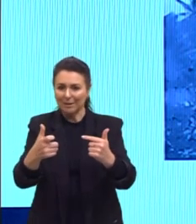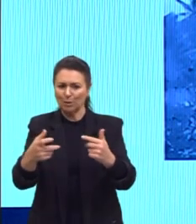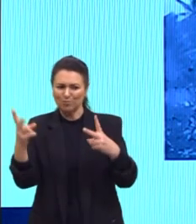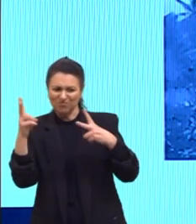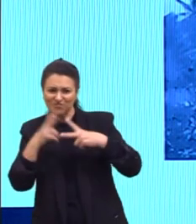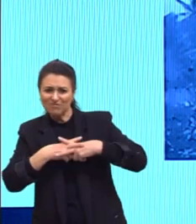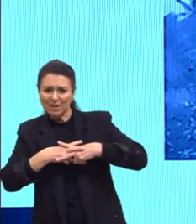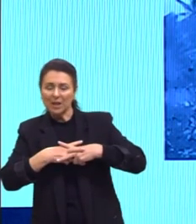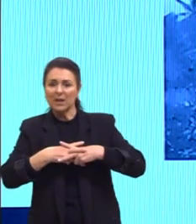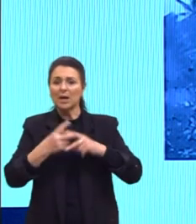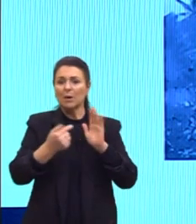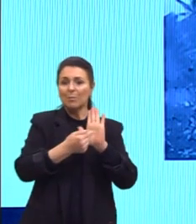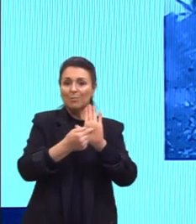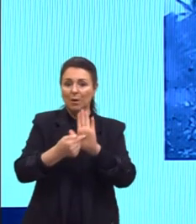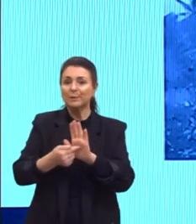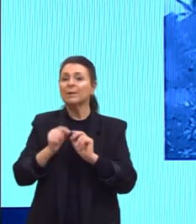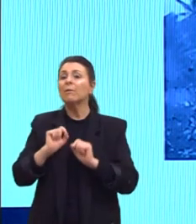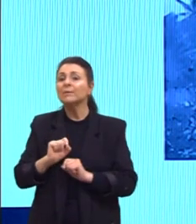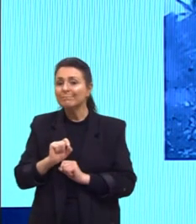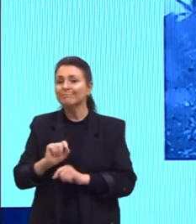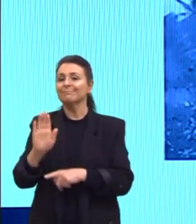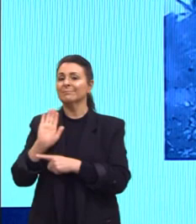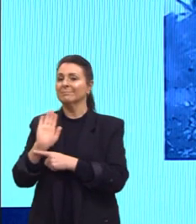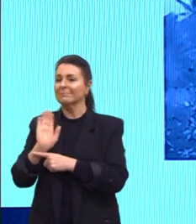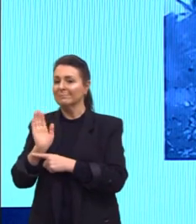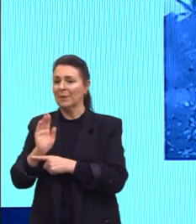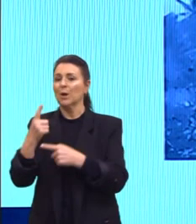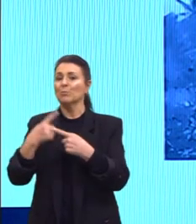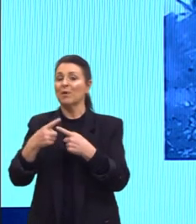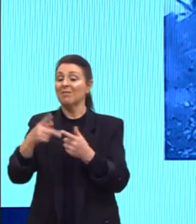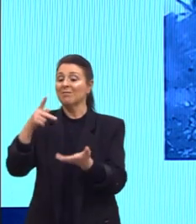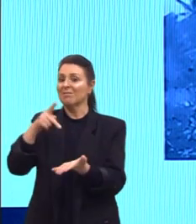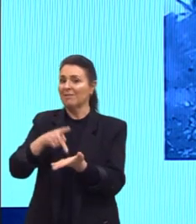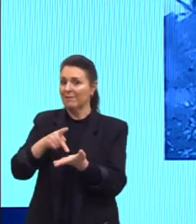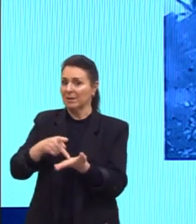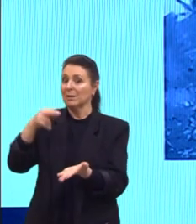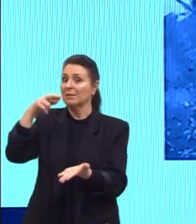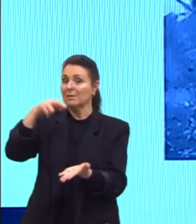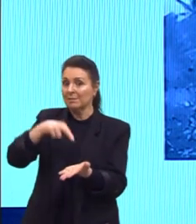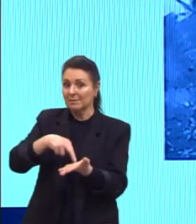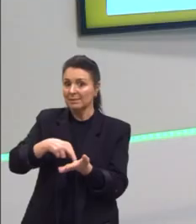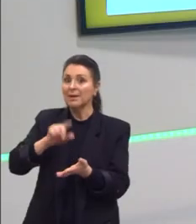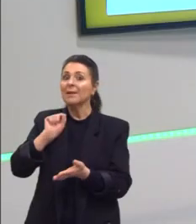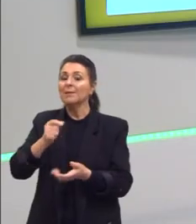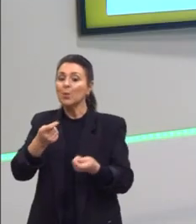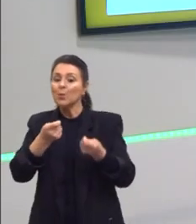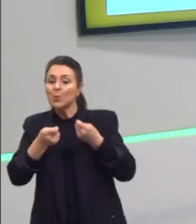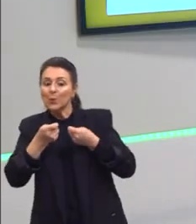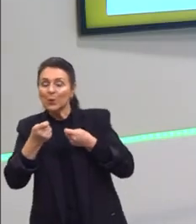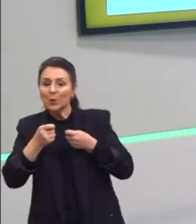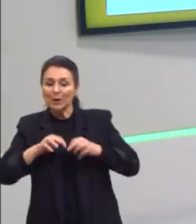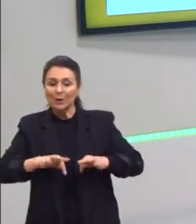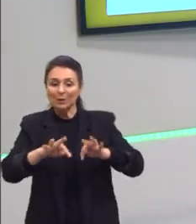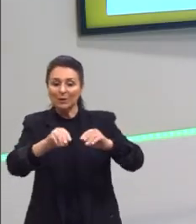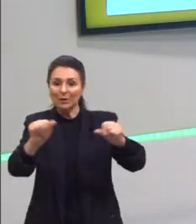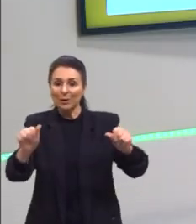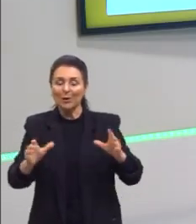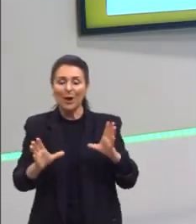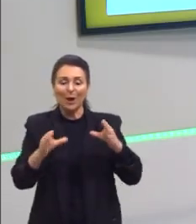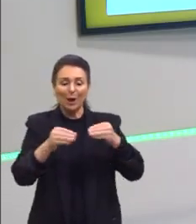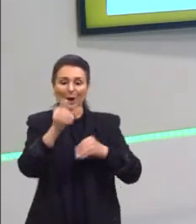e mostra é no cinema porque na na realidade o que ele tem o controle do território são os vietnamitas